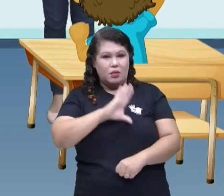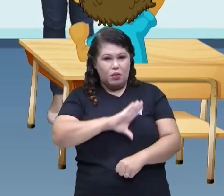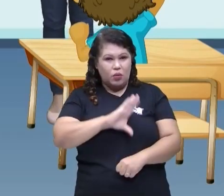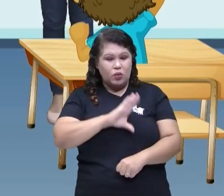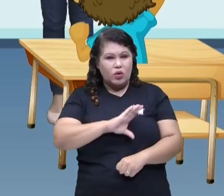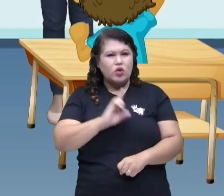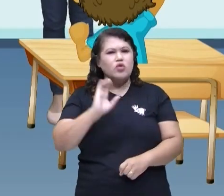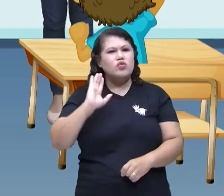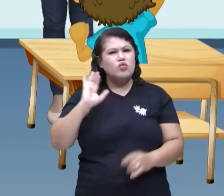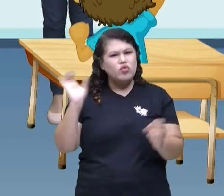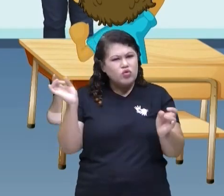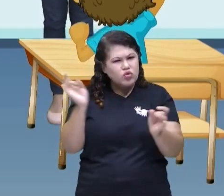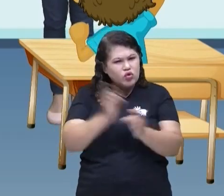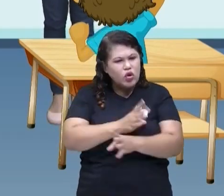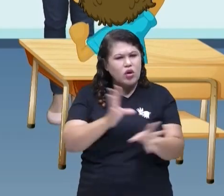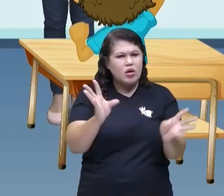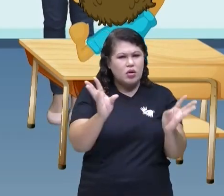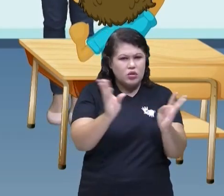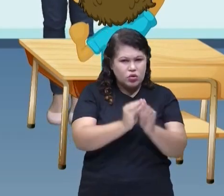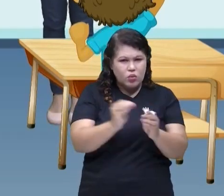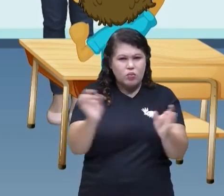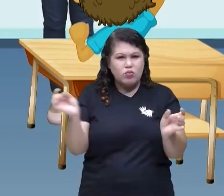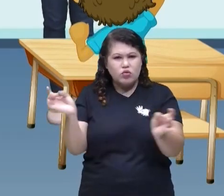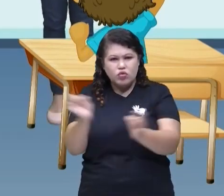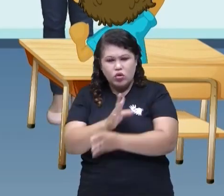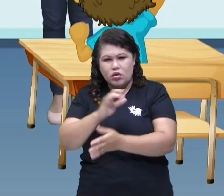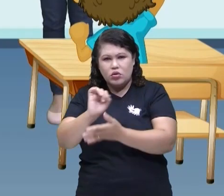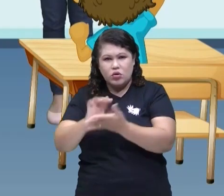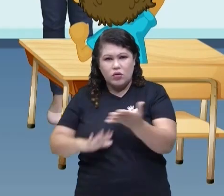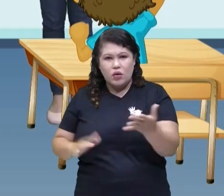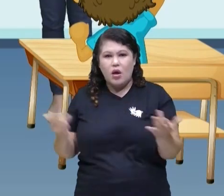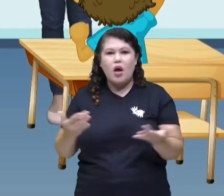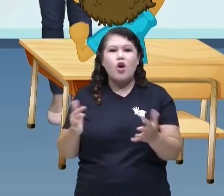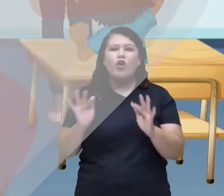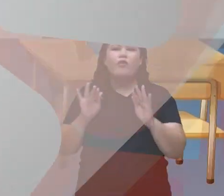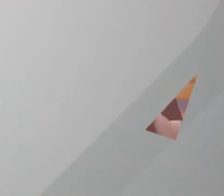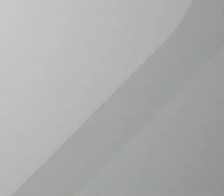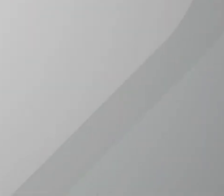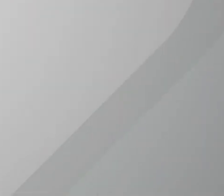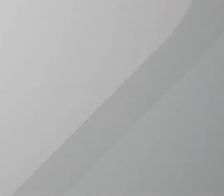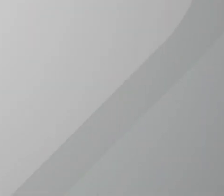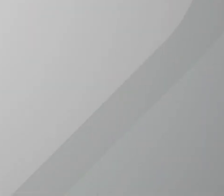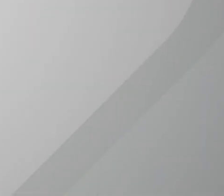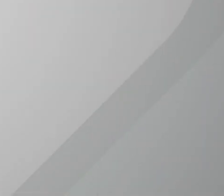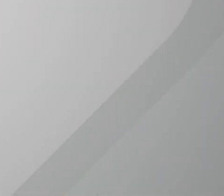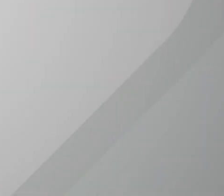nosso resumo de hoje, vamos lá para as nossas considerações finais, vamos lá?